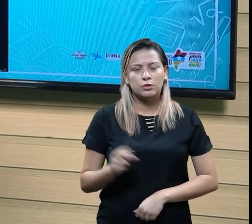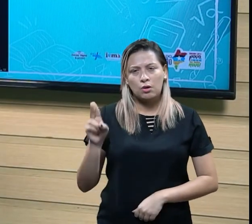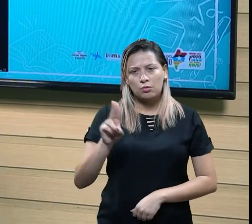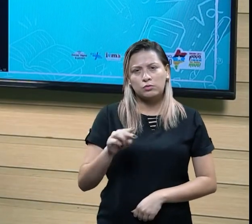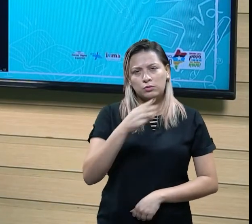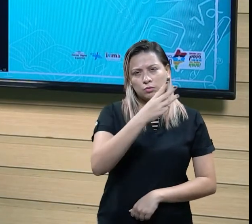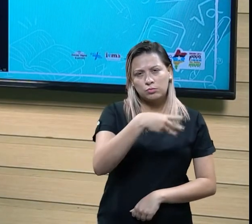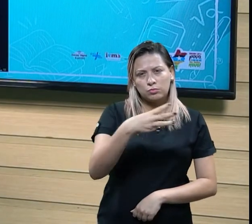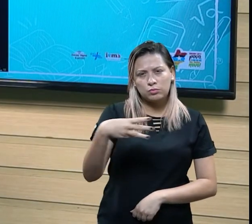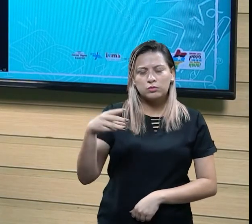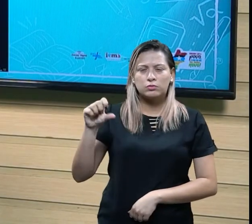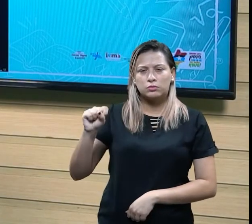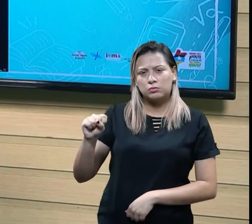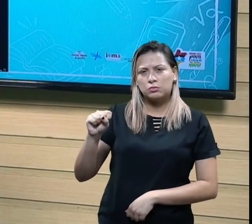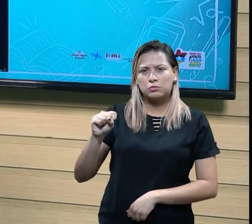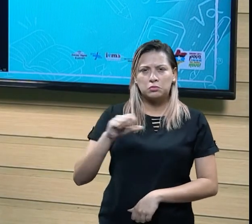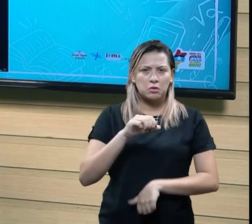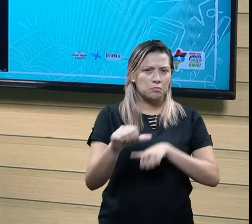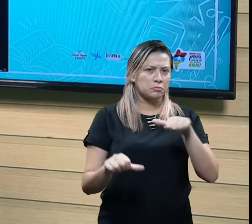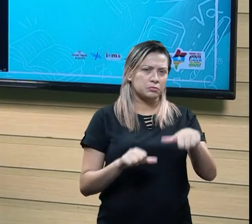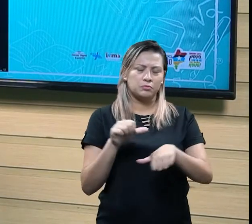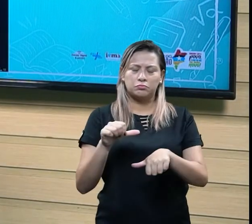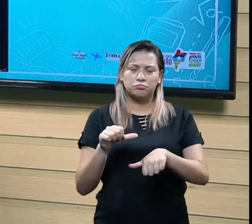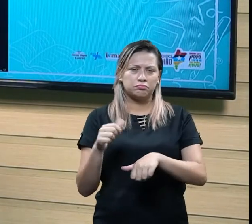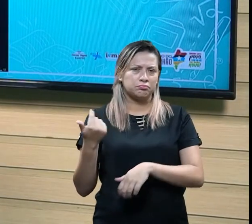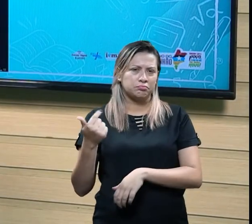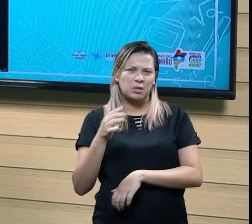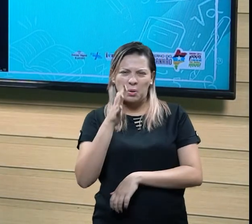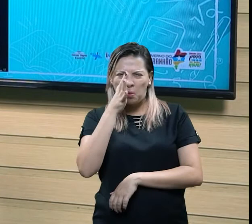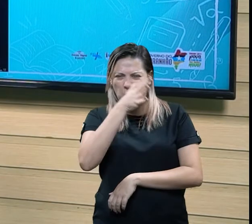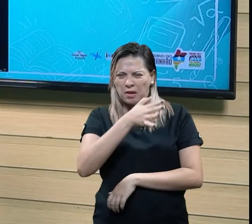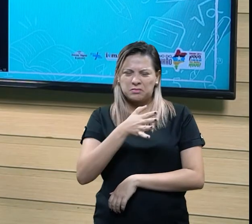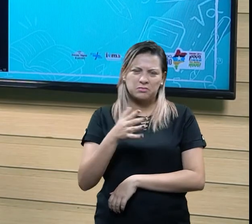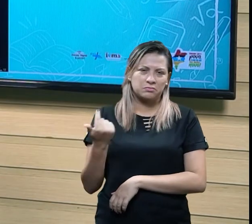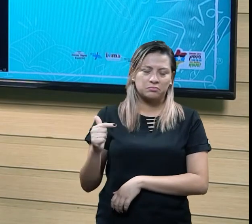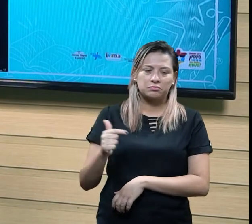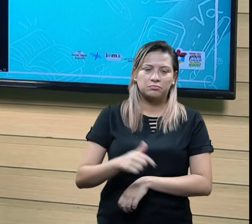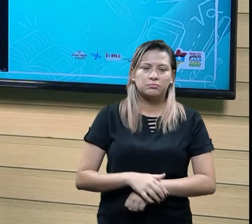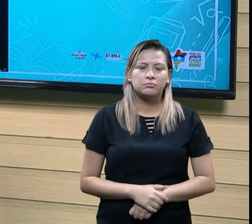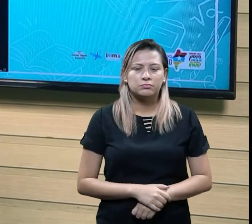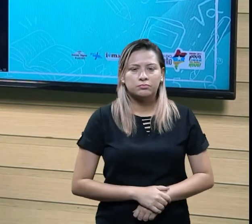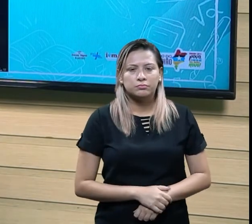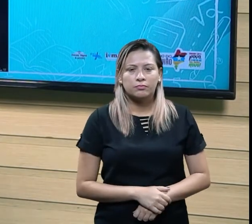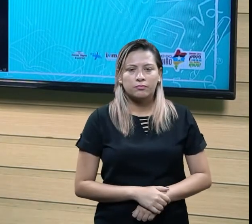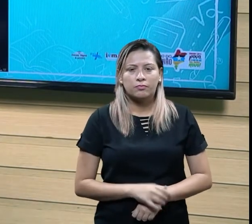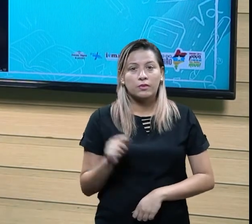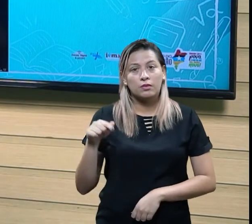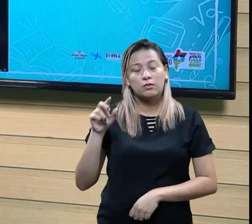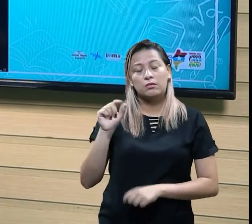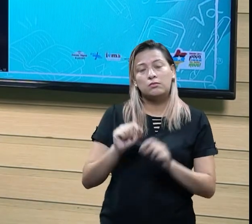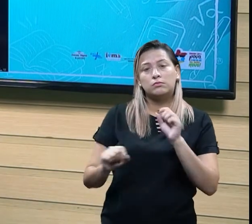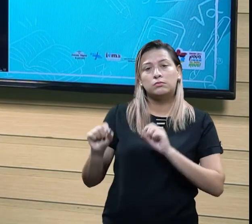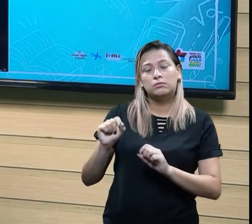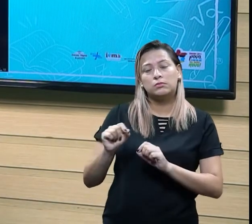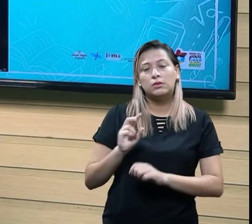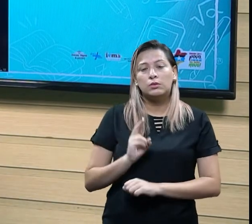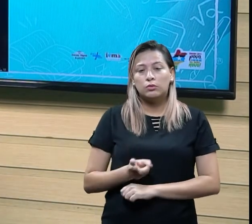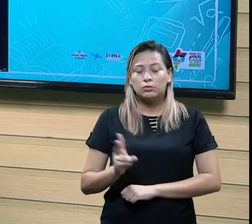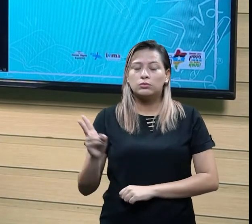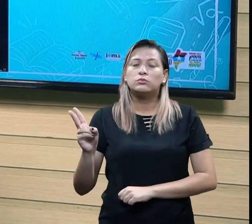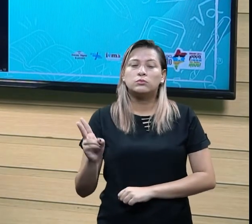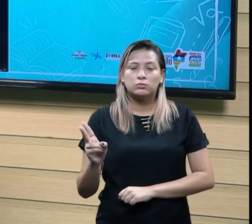Windows 8 não tem praticamente mudança. A principal mudança dele é realmente manter o